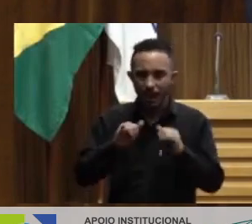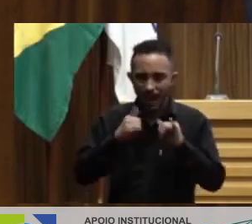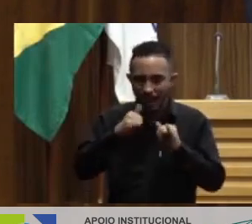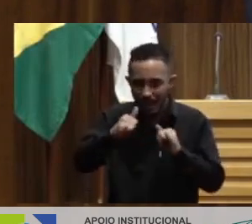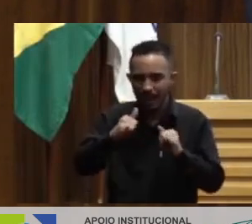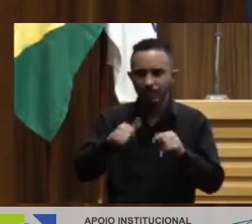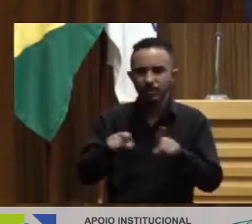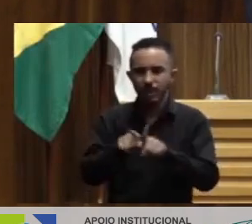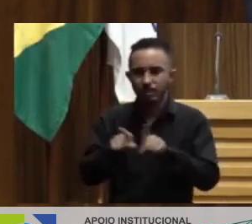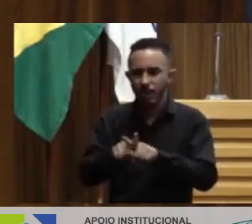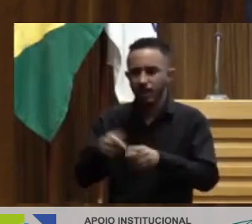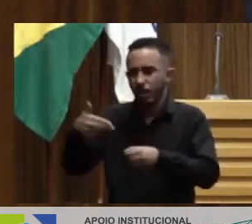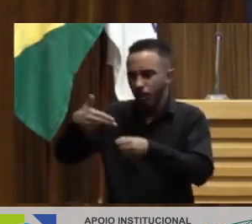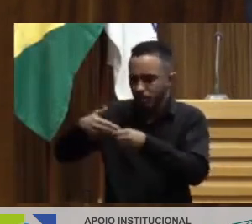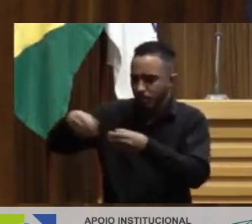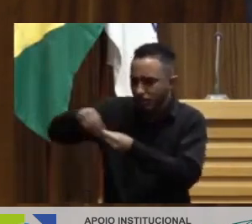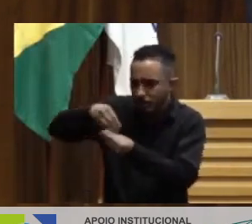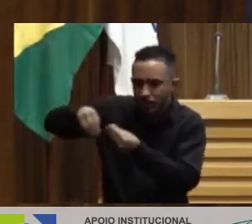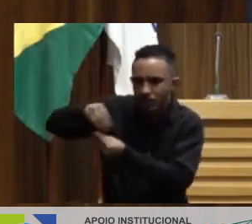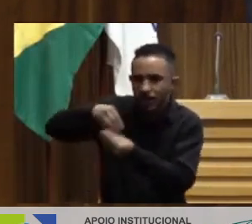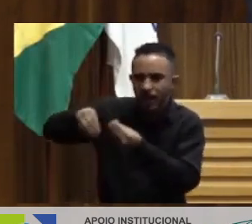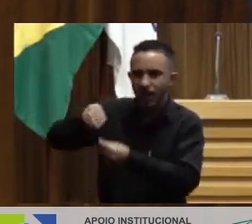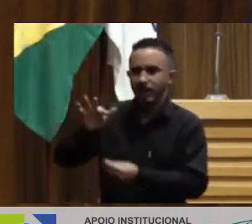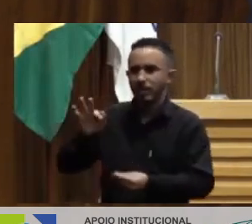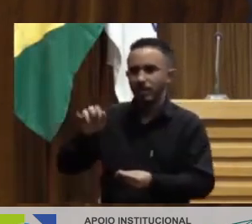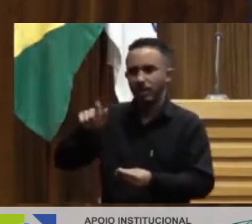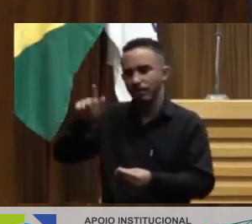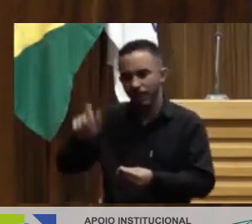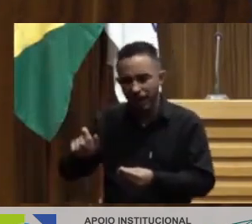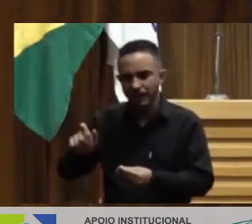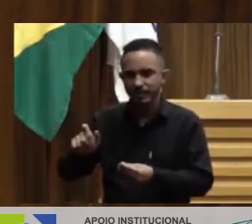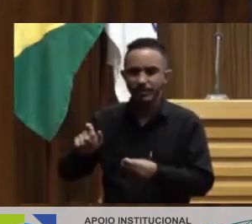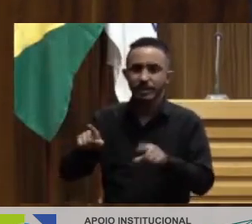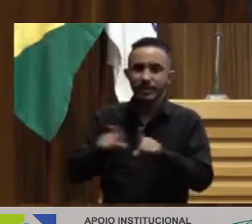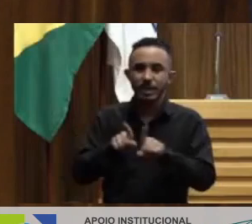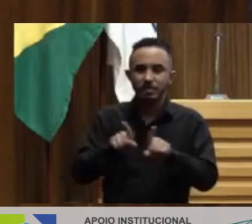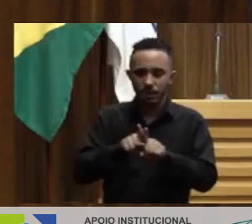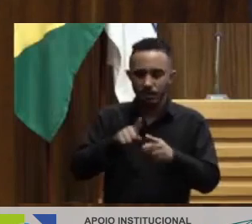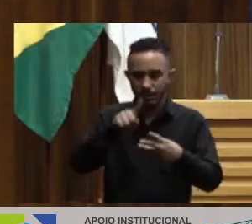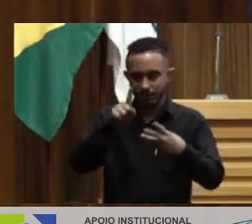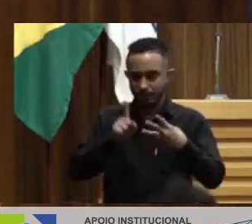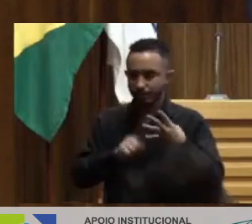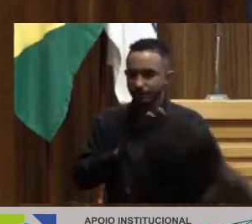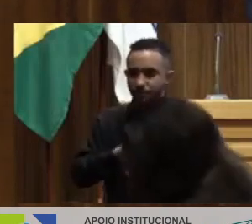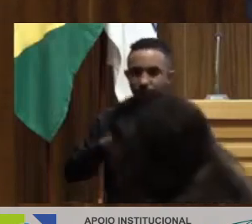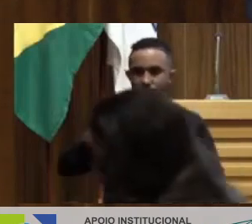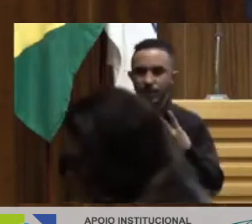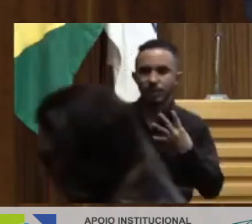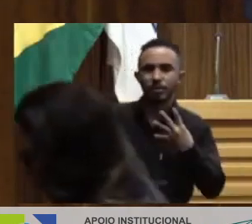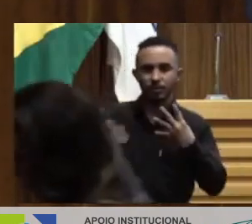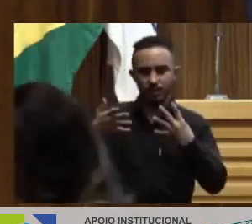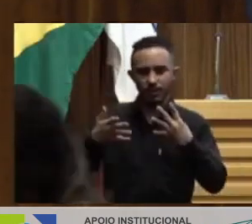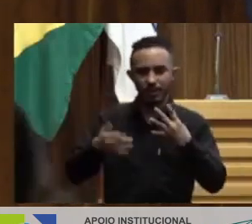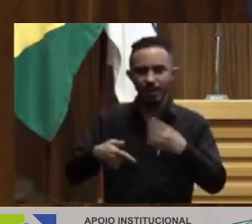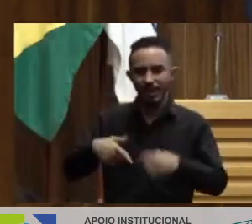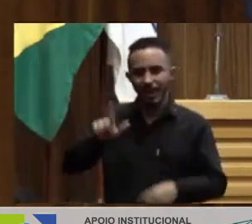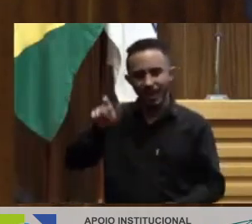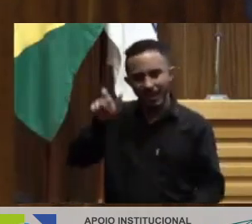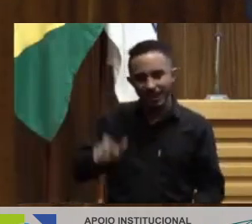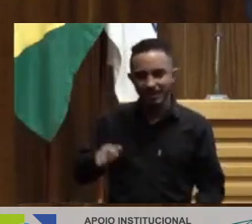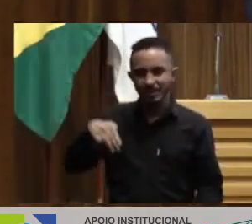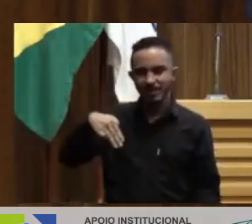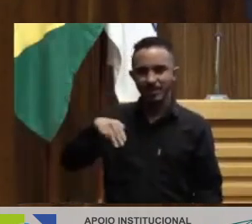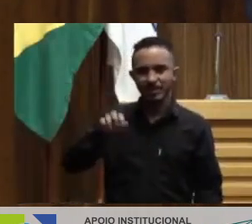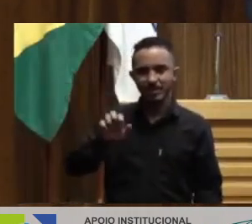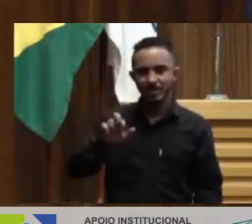híbrido, flex e, especialmente, inovação. O Aloysio lembrou bem, o Aloysio